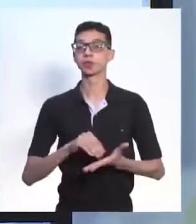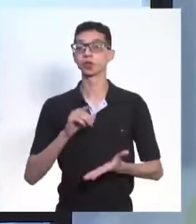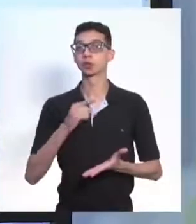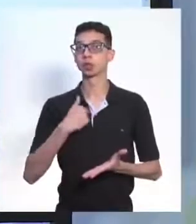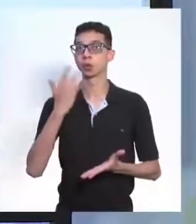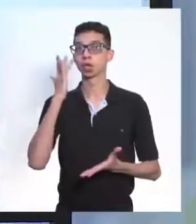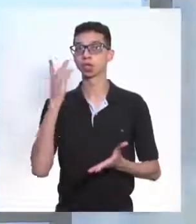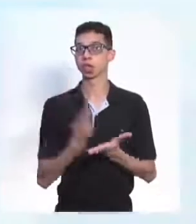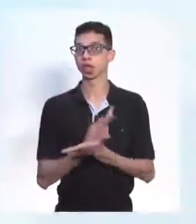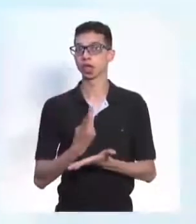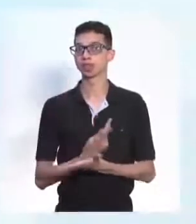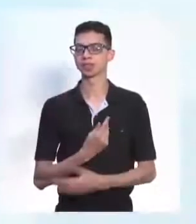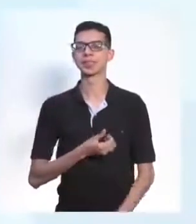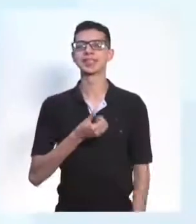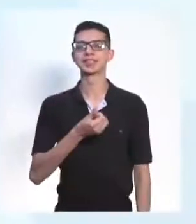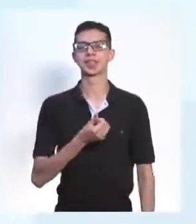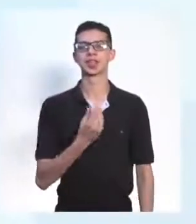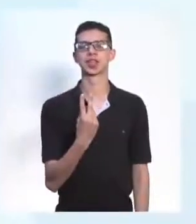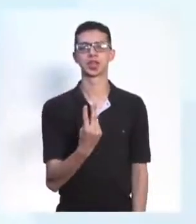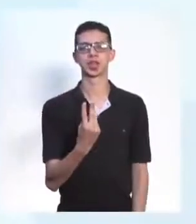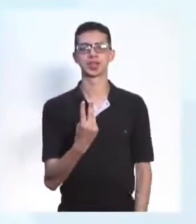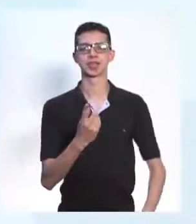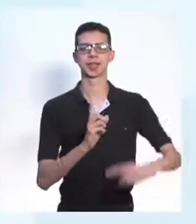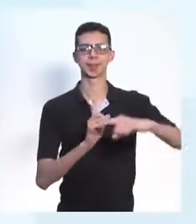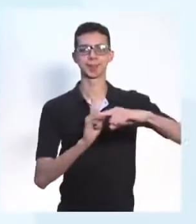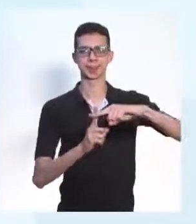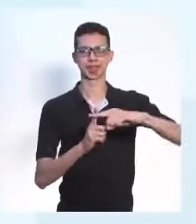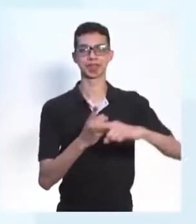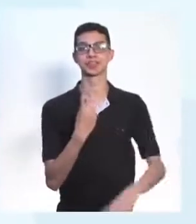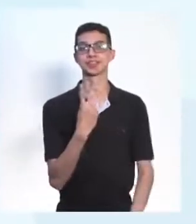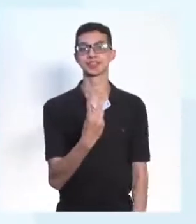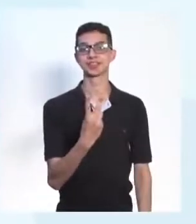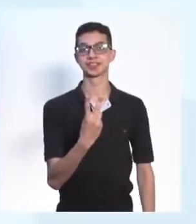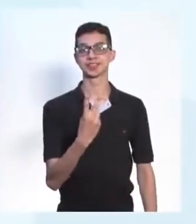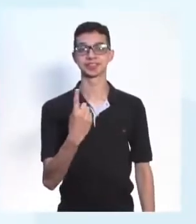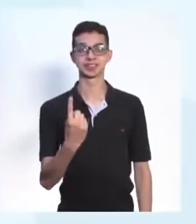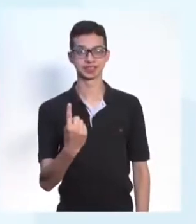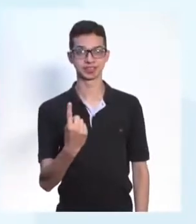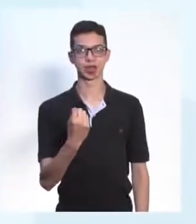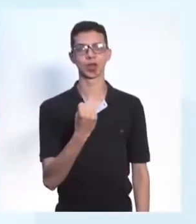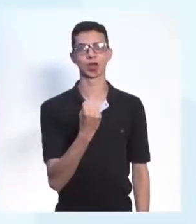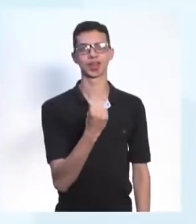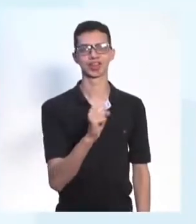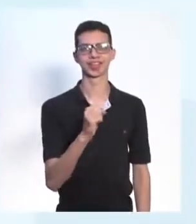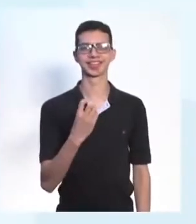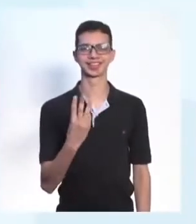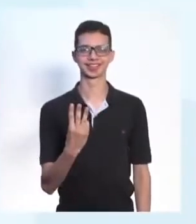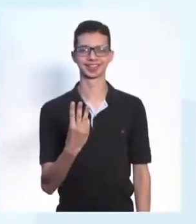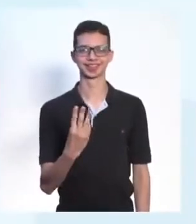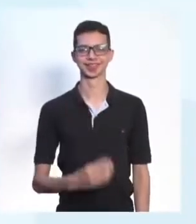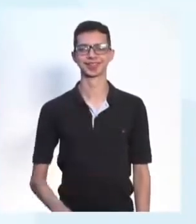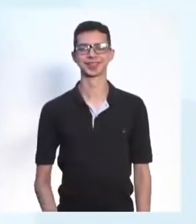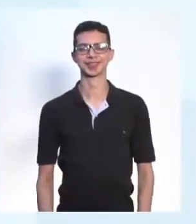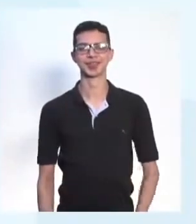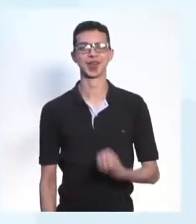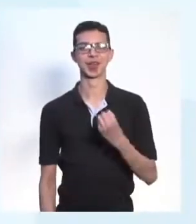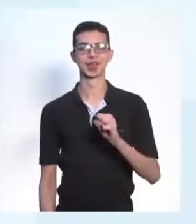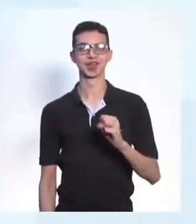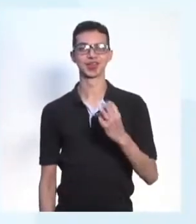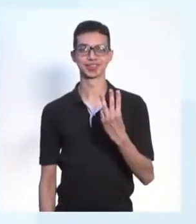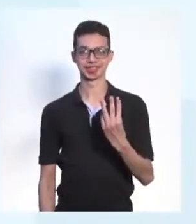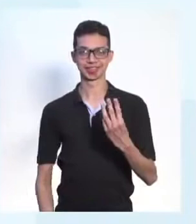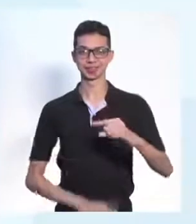agora. 62 com 20, com 21, 83. 83